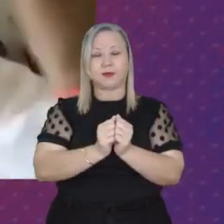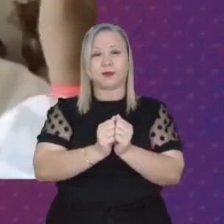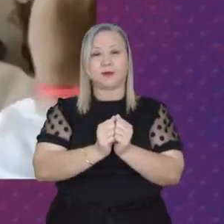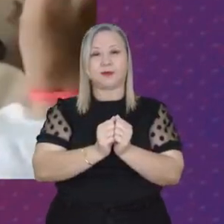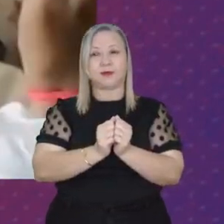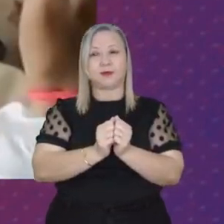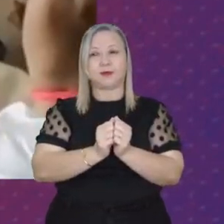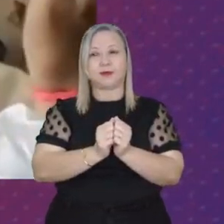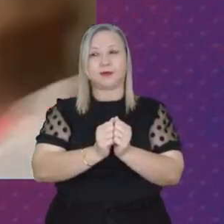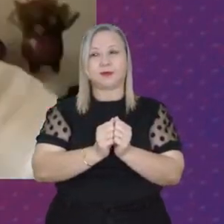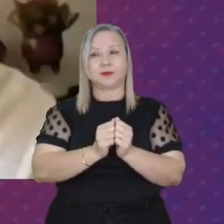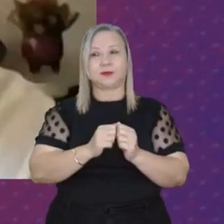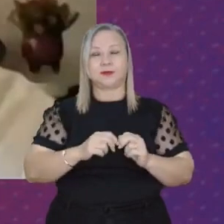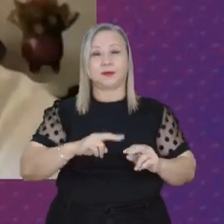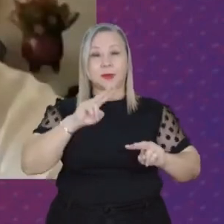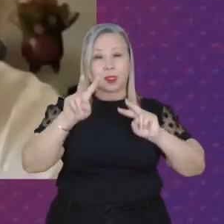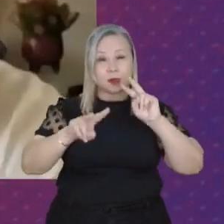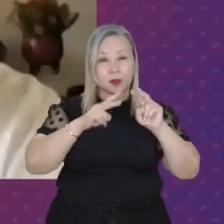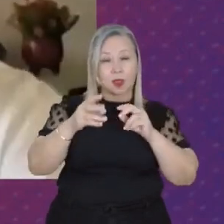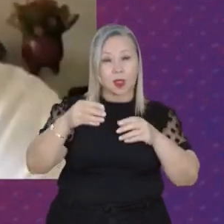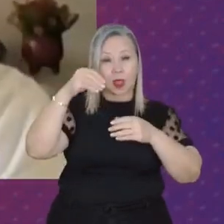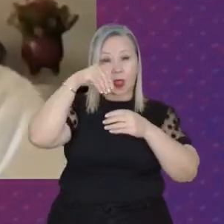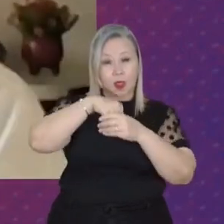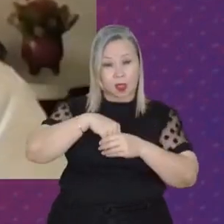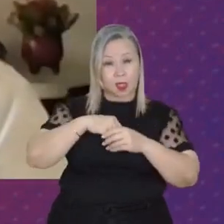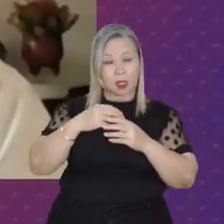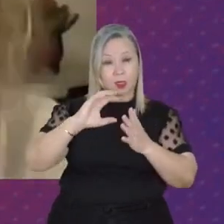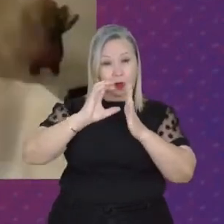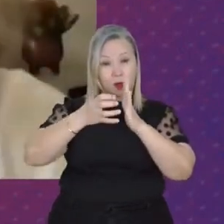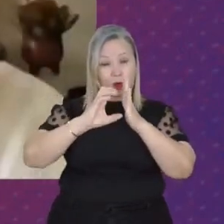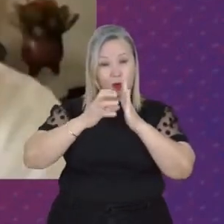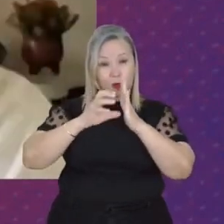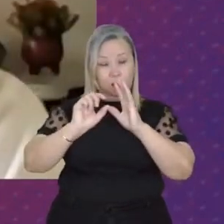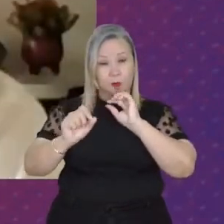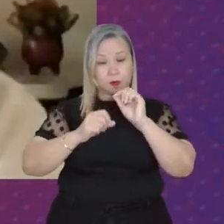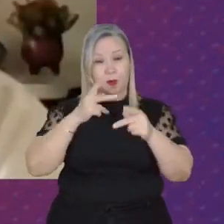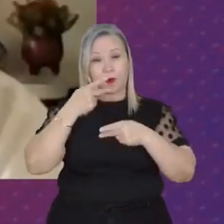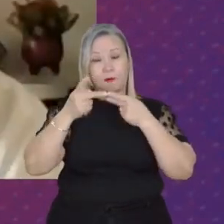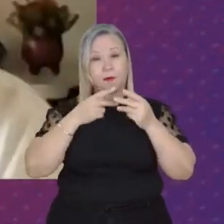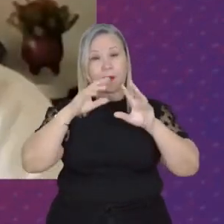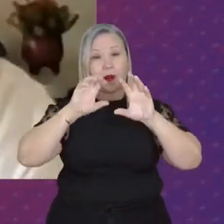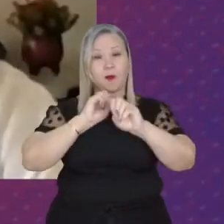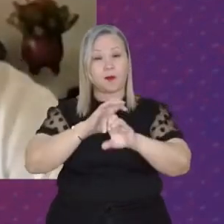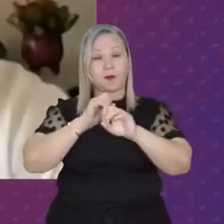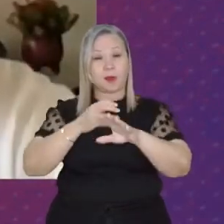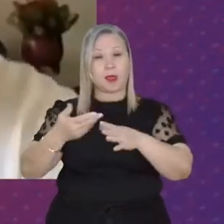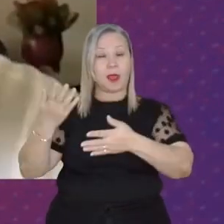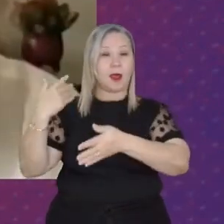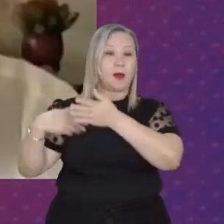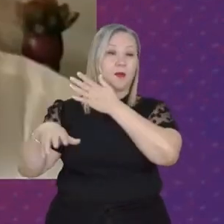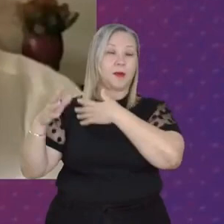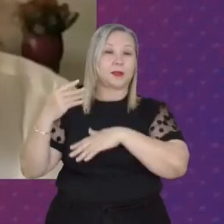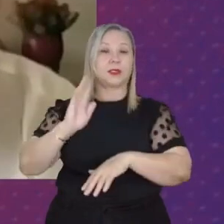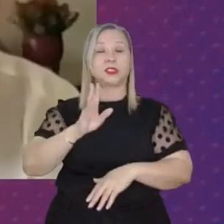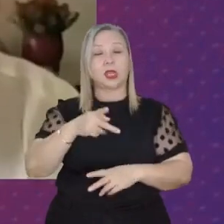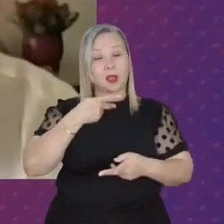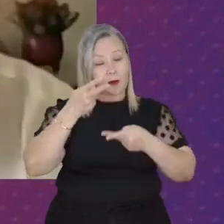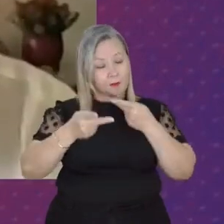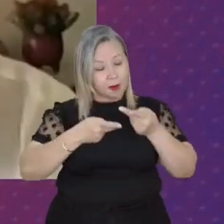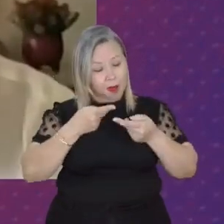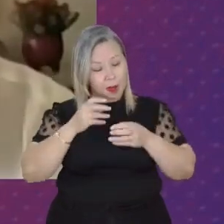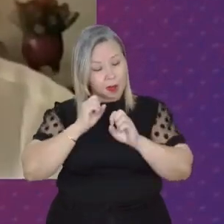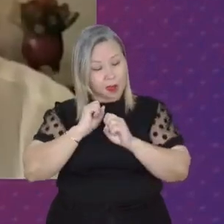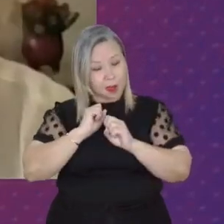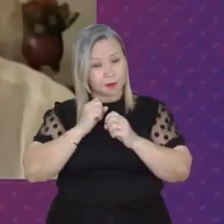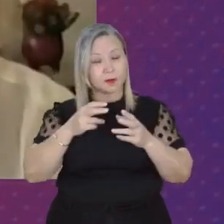esse olhar para o interior do partido, a gente já falou na aula passada, a gente já falou